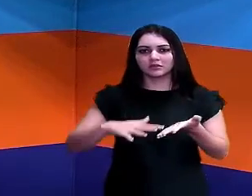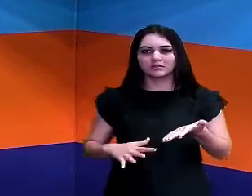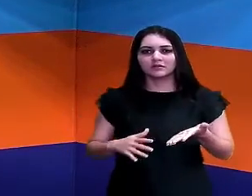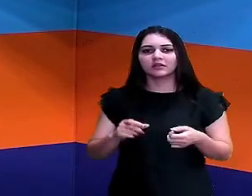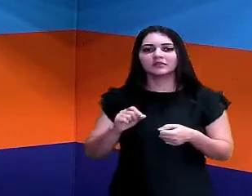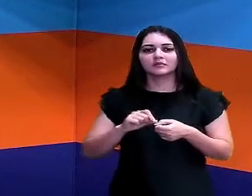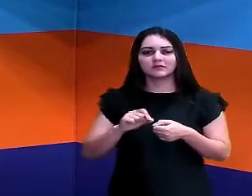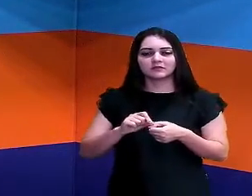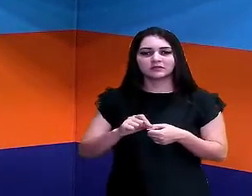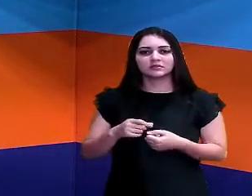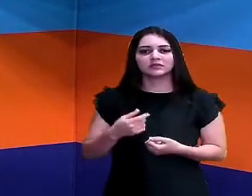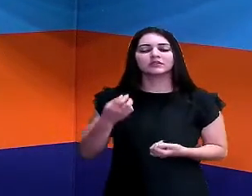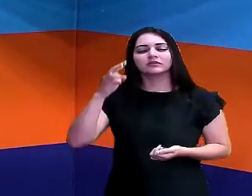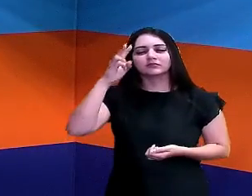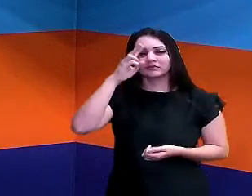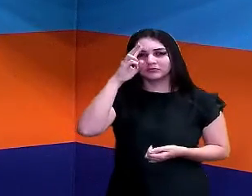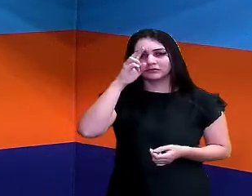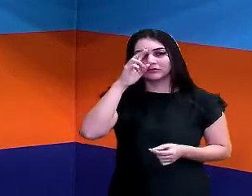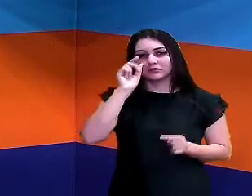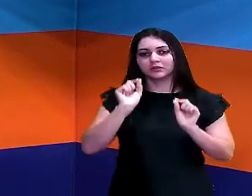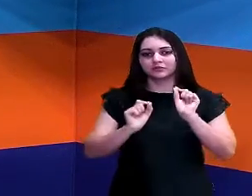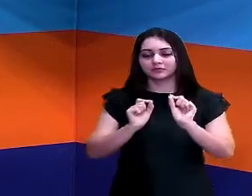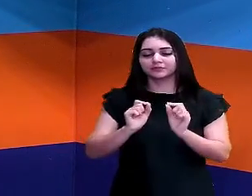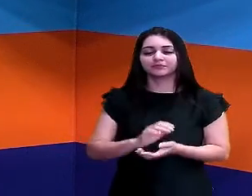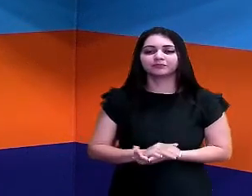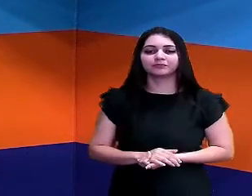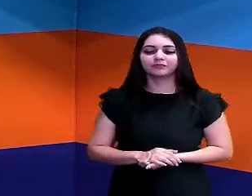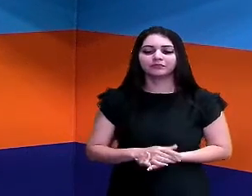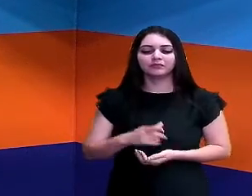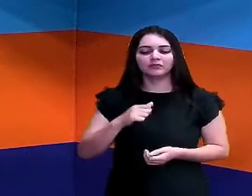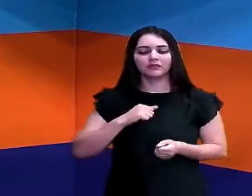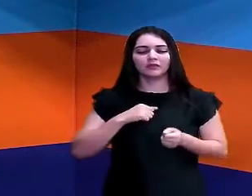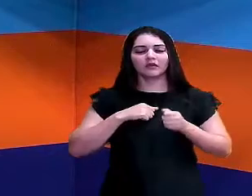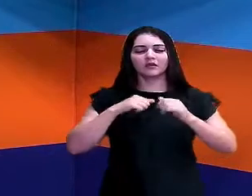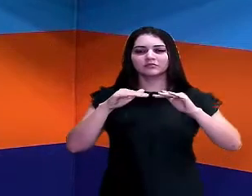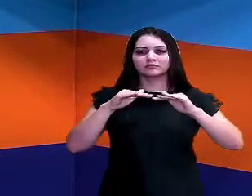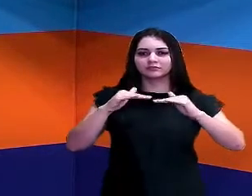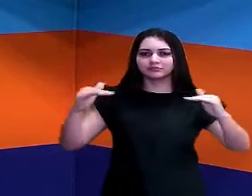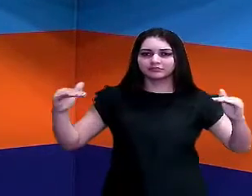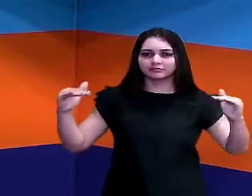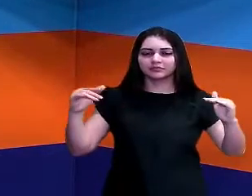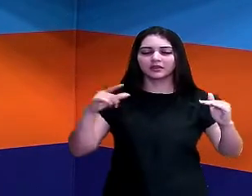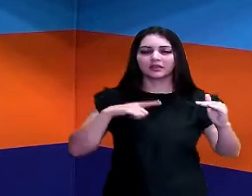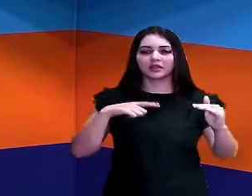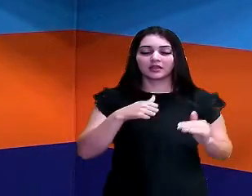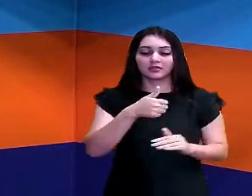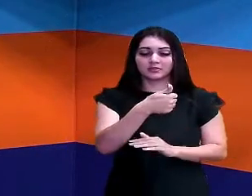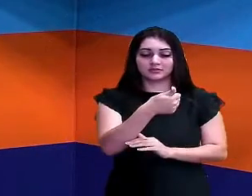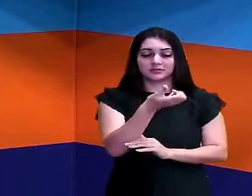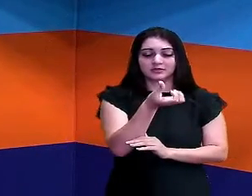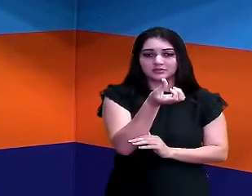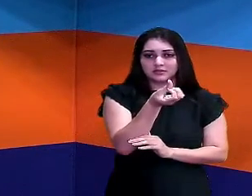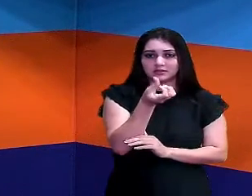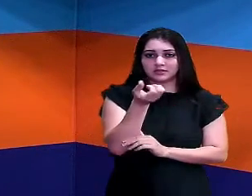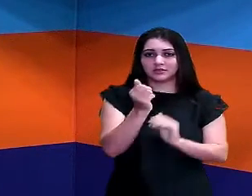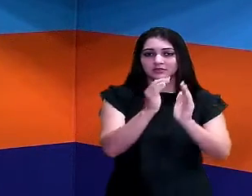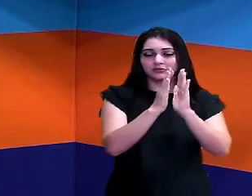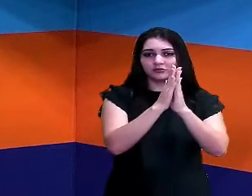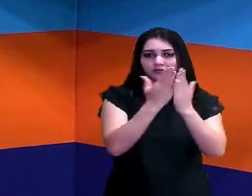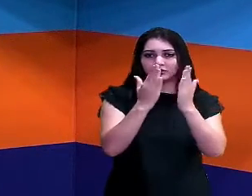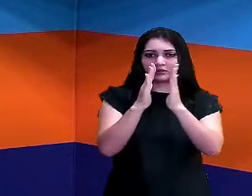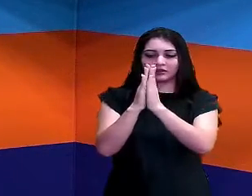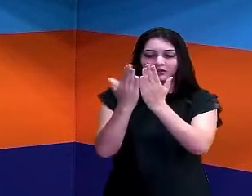gente ir fazendo e relembrando. Em uma prateleira há 166 livros